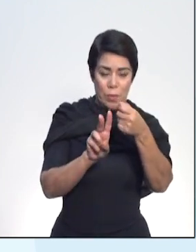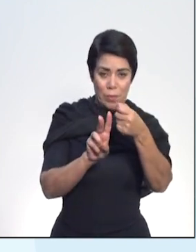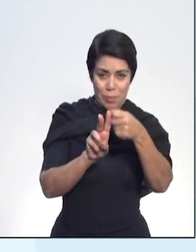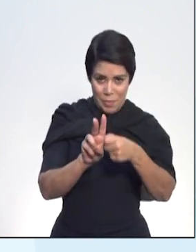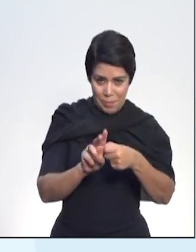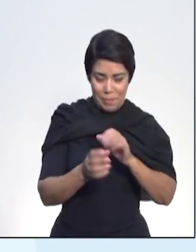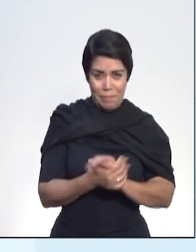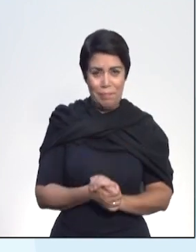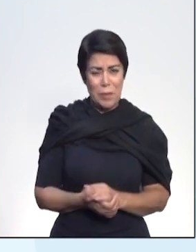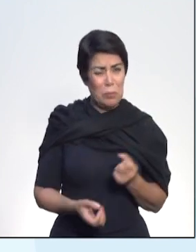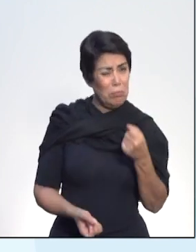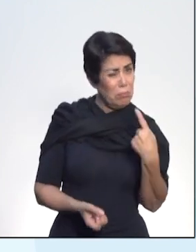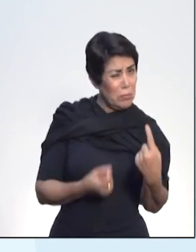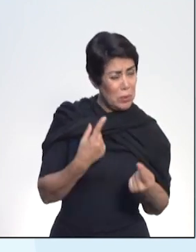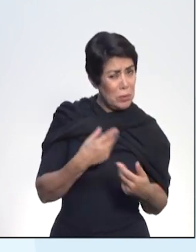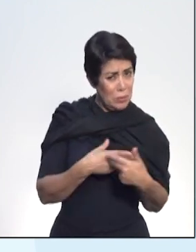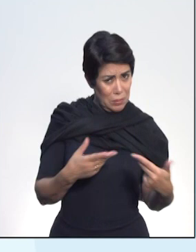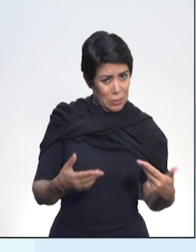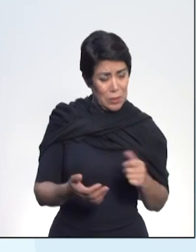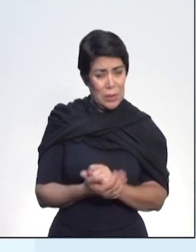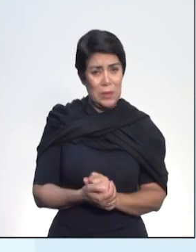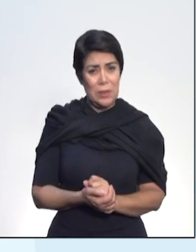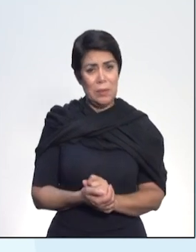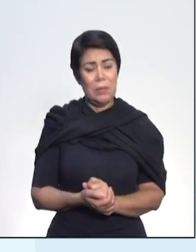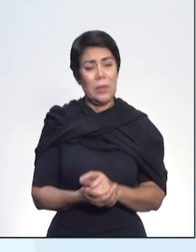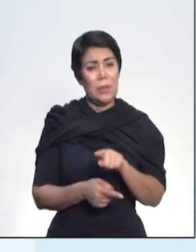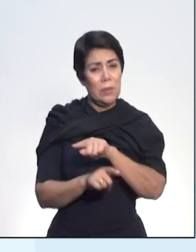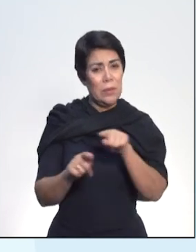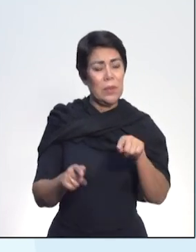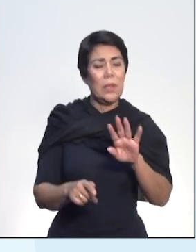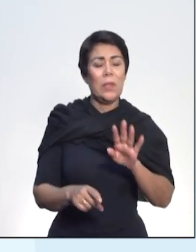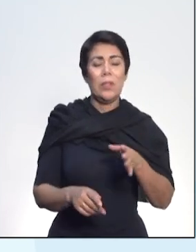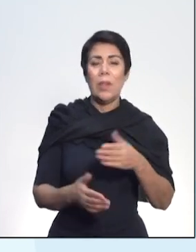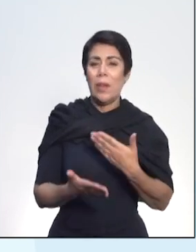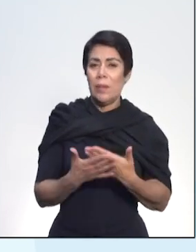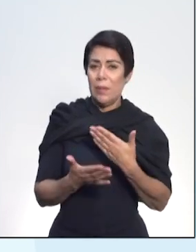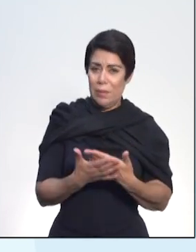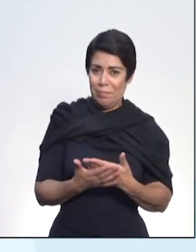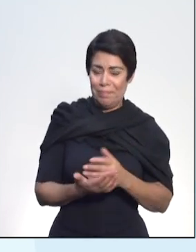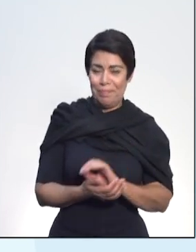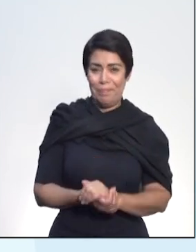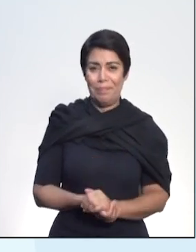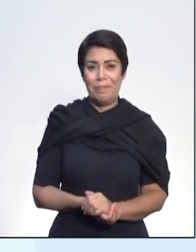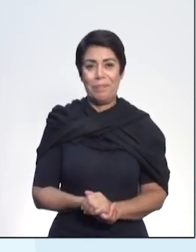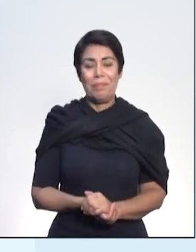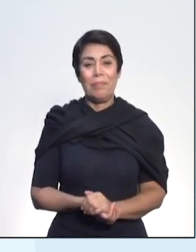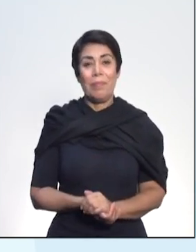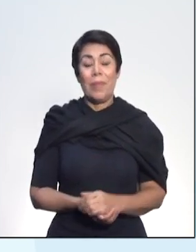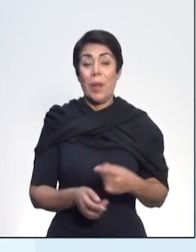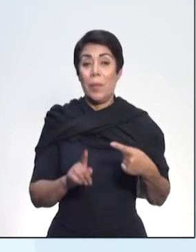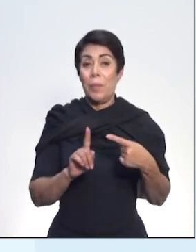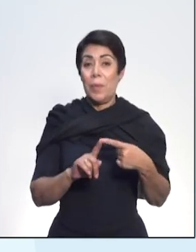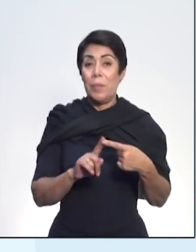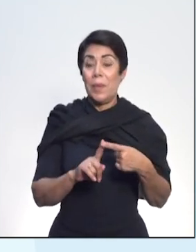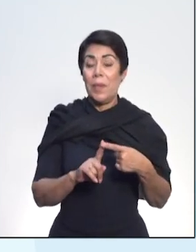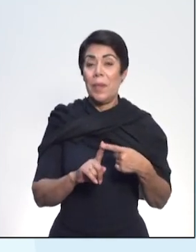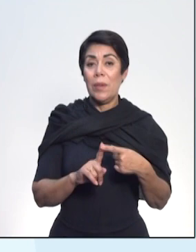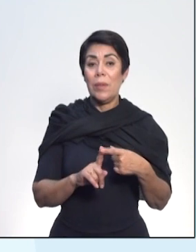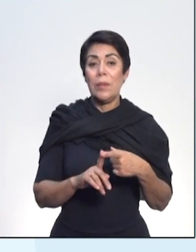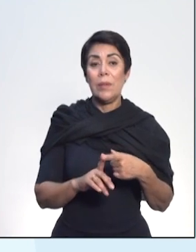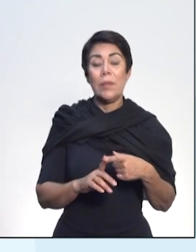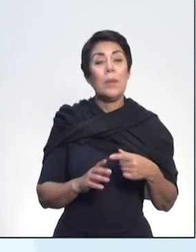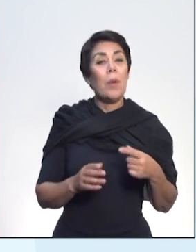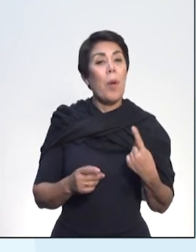Alguns pontos, na verdade, dos tópicos que vocês viram durante o primeiro bimestre. O primeiro foi o que são valores. Então, durante o